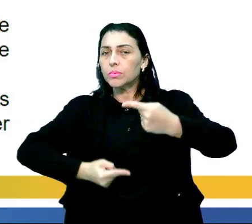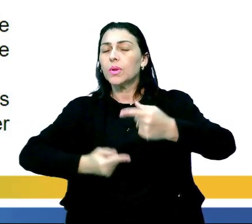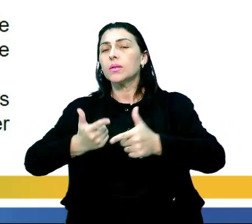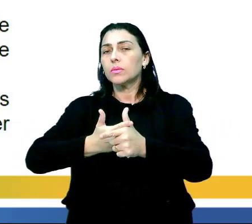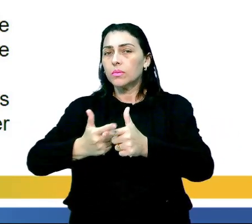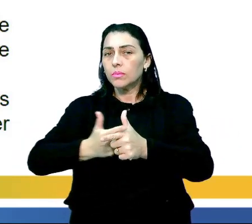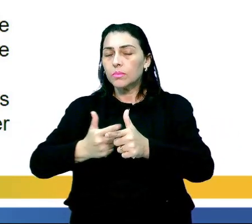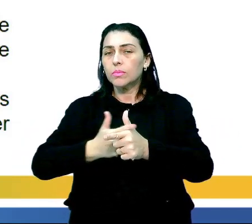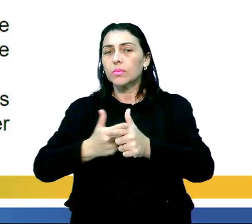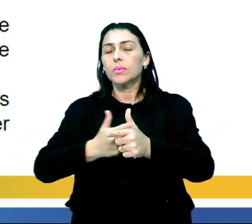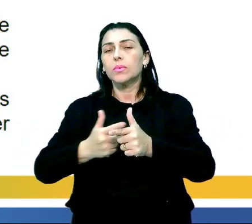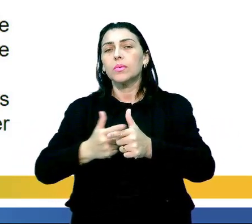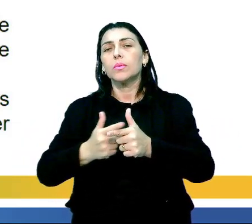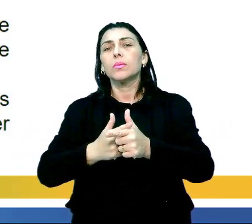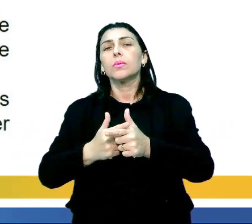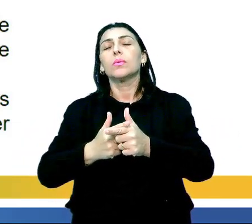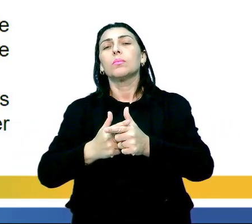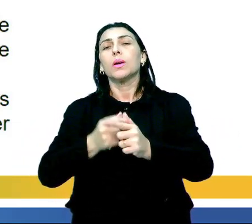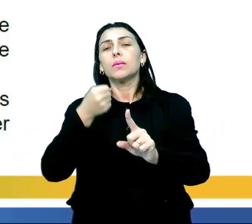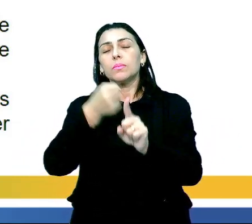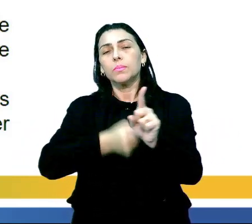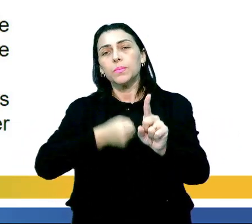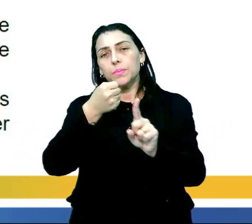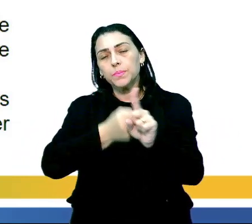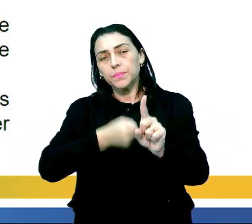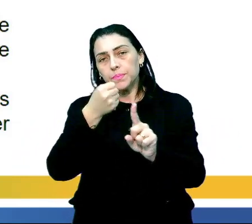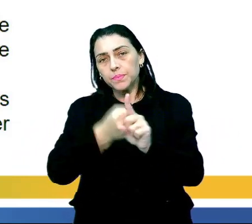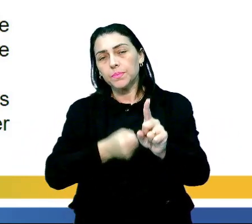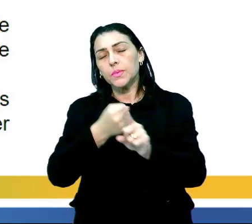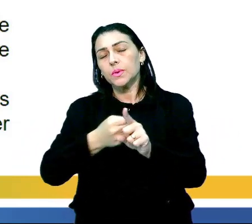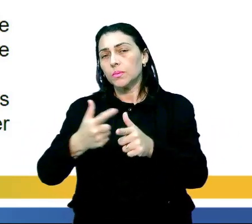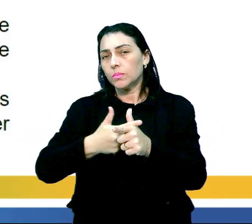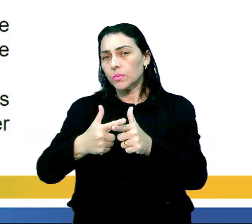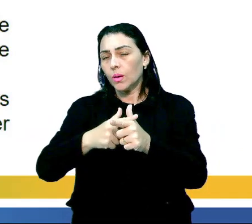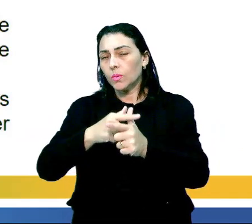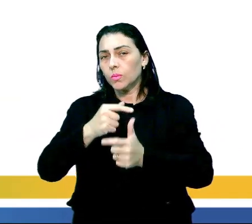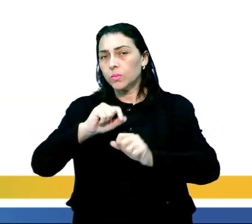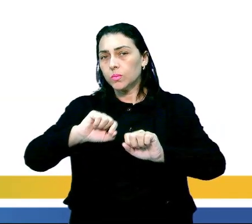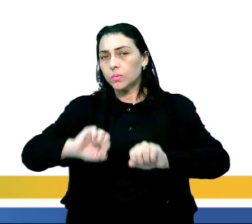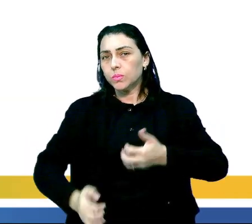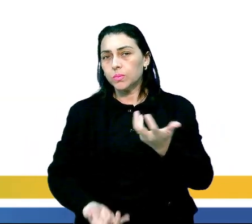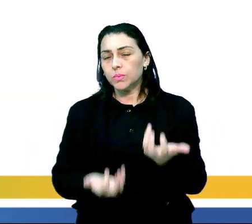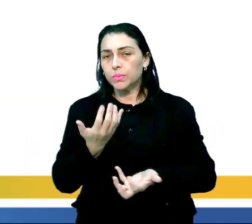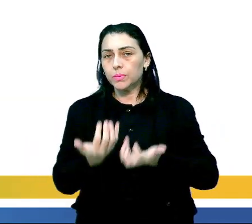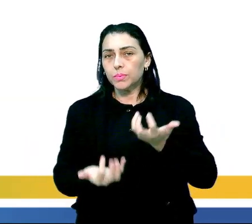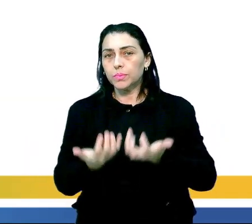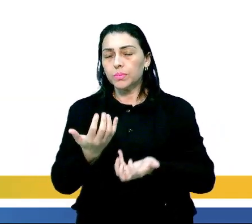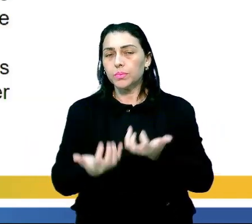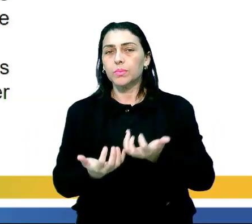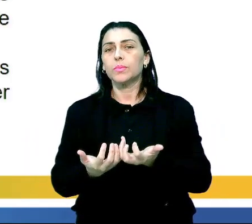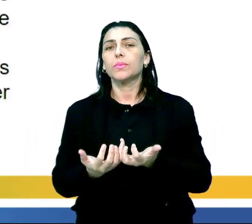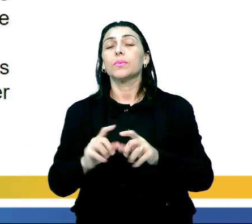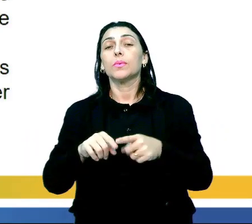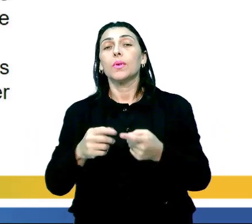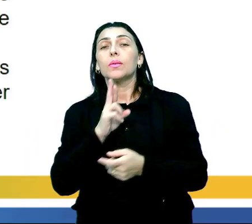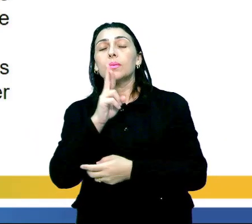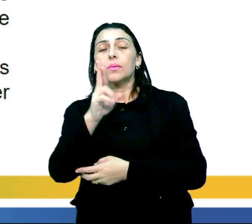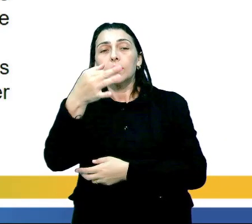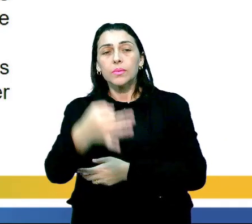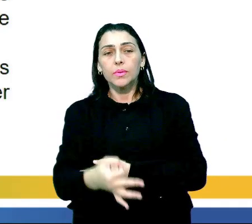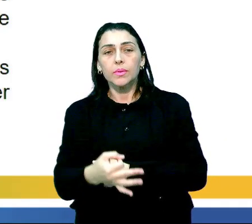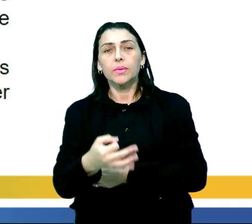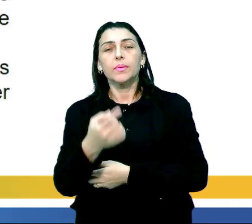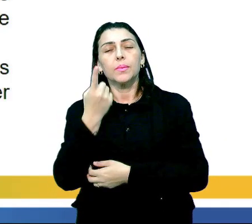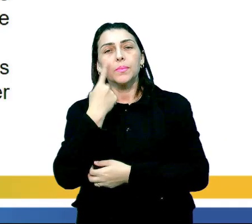tá? Justamente para esse impacto, para esse problema do aquecimento global. Bem, logo,